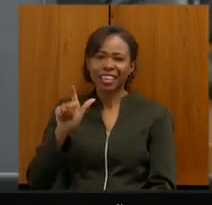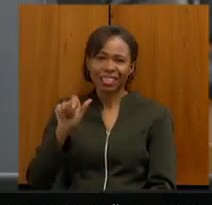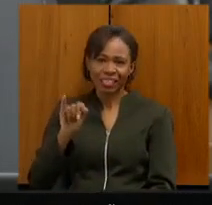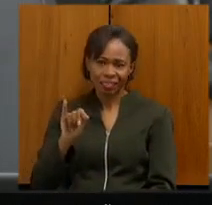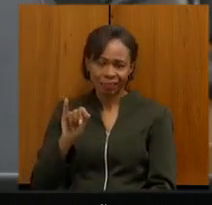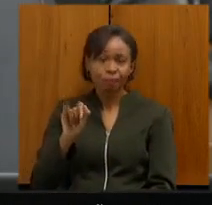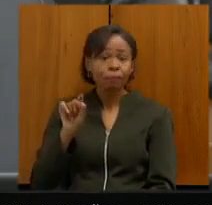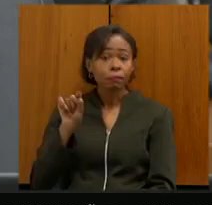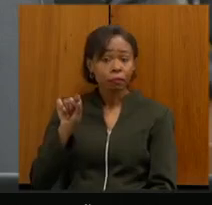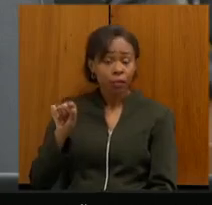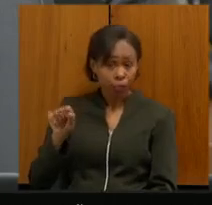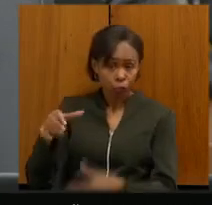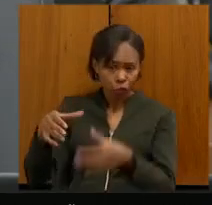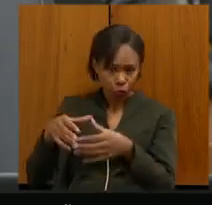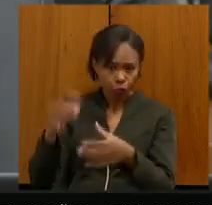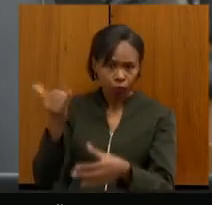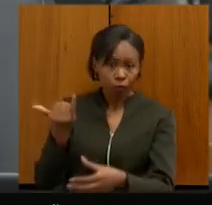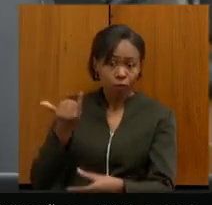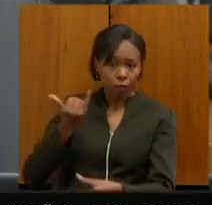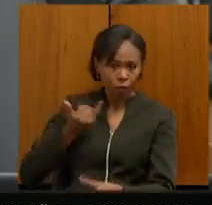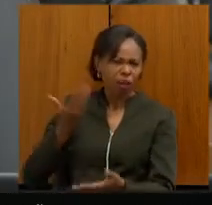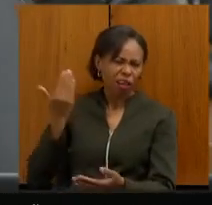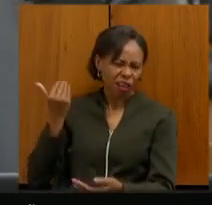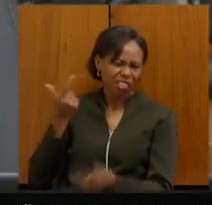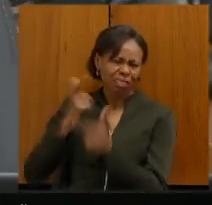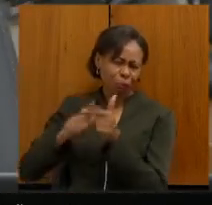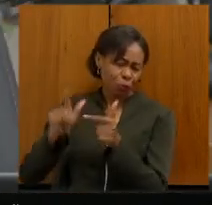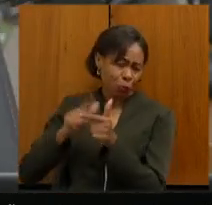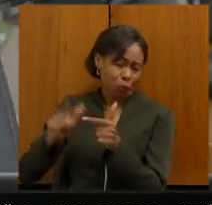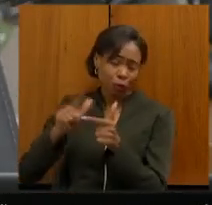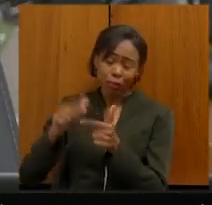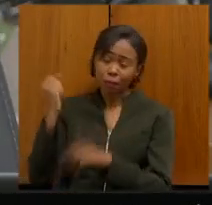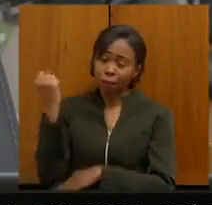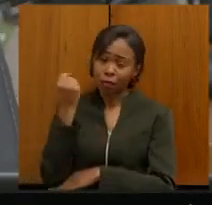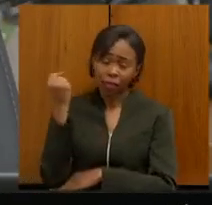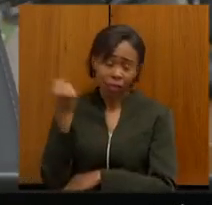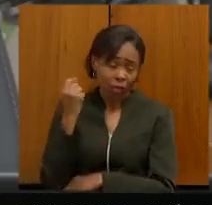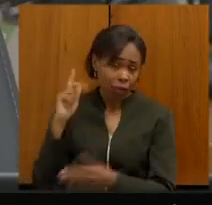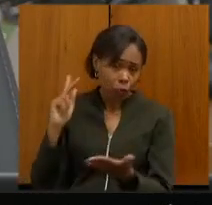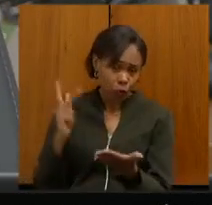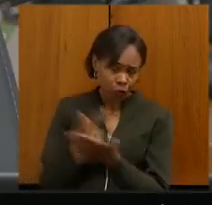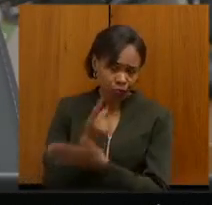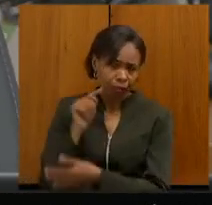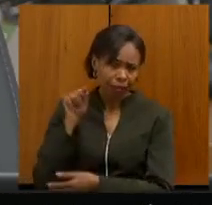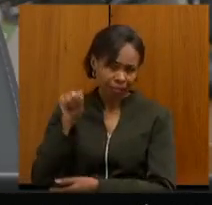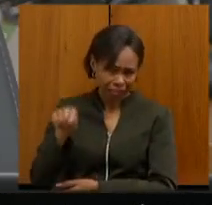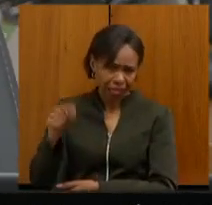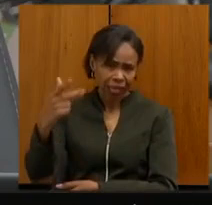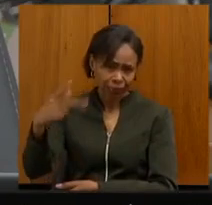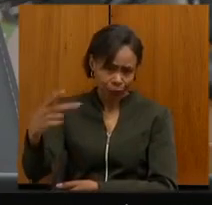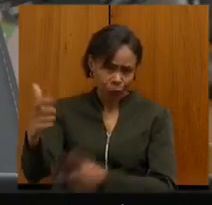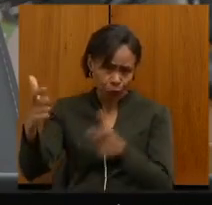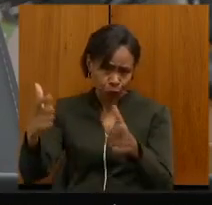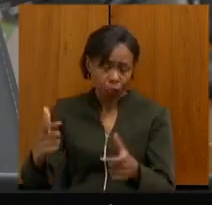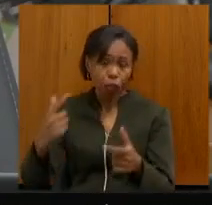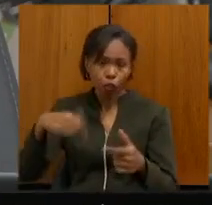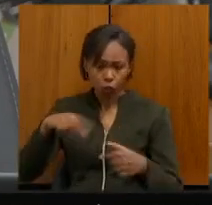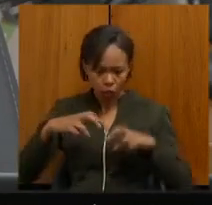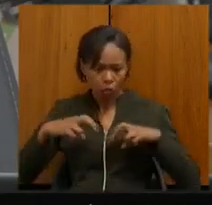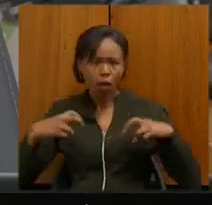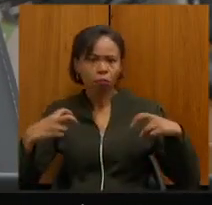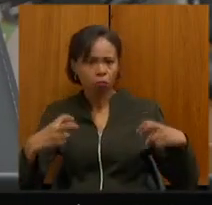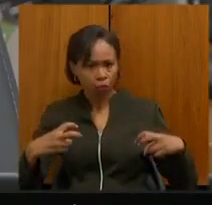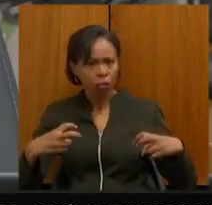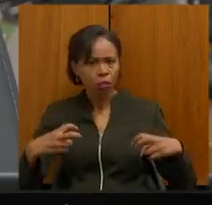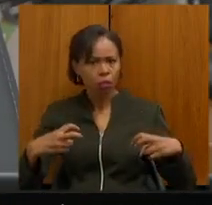eles nos falaram né numa situação grave que eles estavam vivenciando lá em Uma ladainha agente atuou firmemente na mesa de diálogo